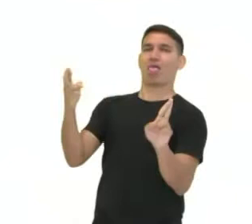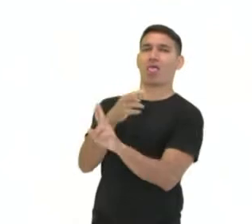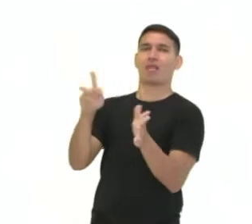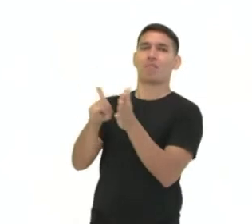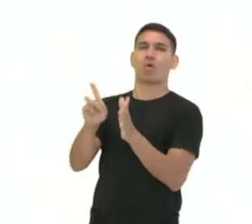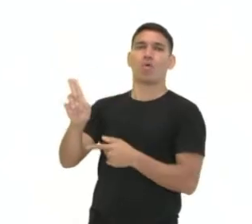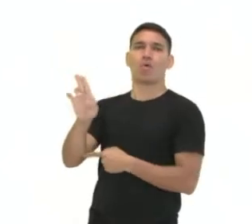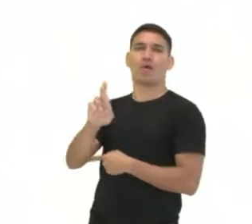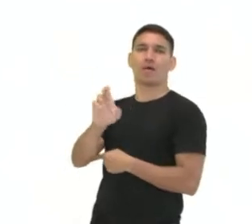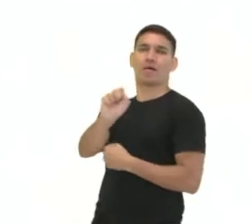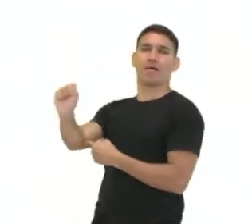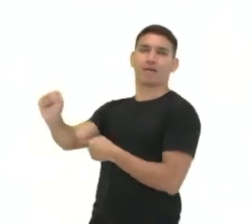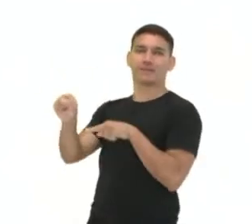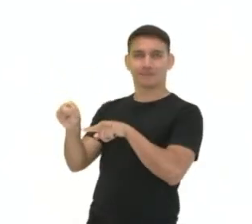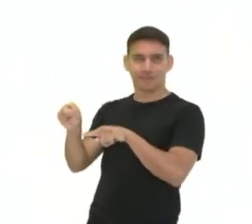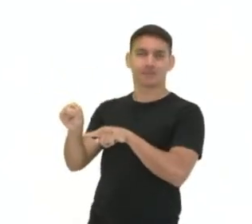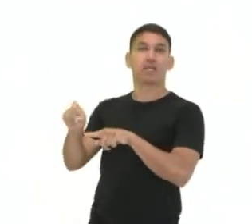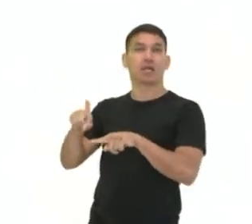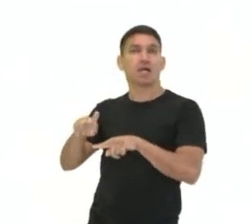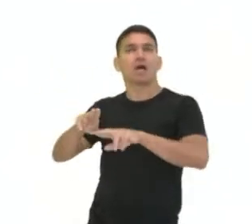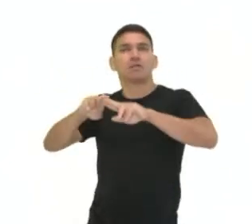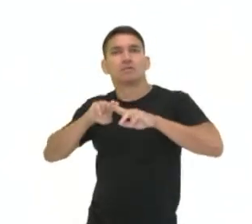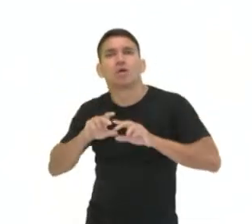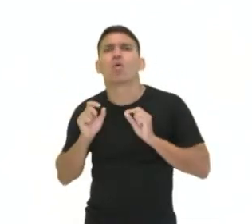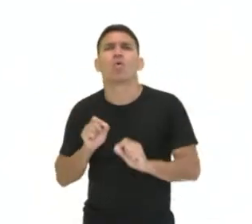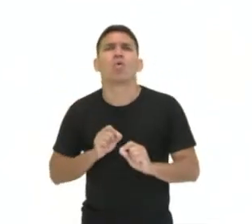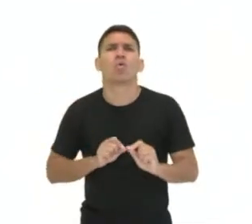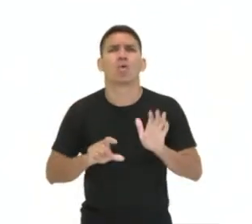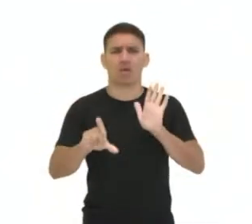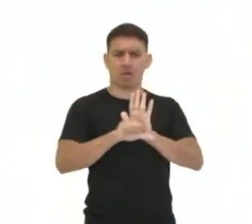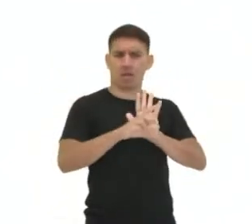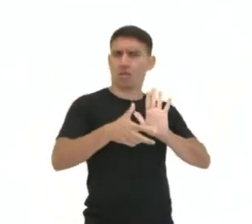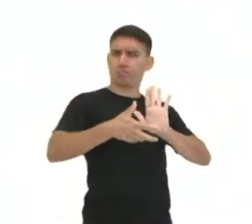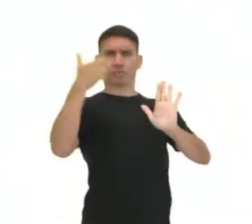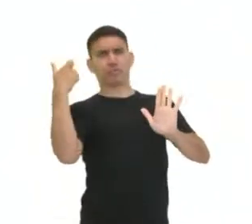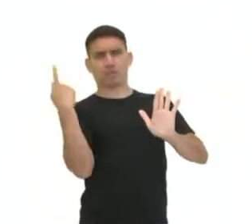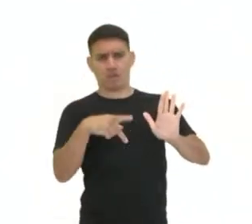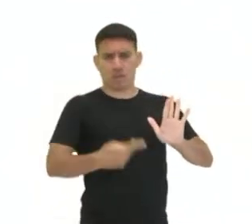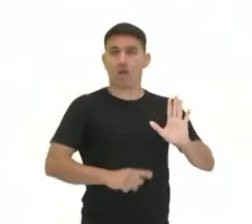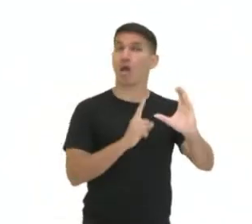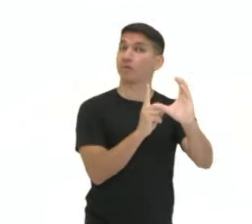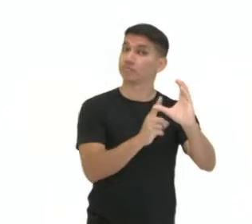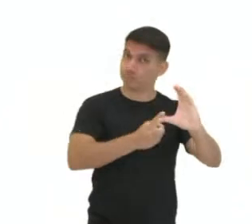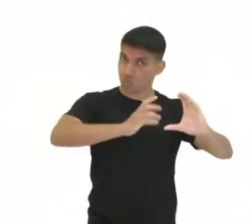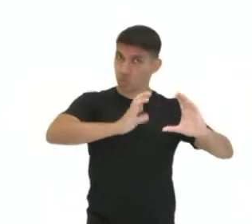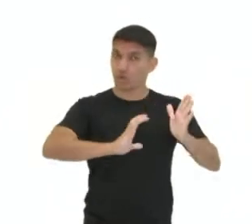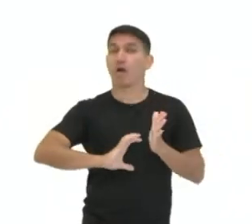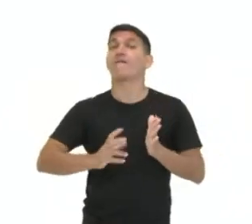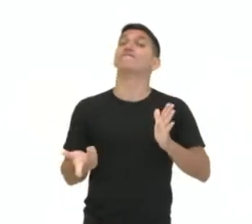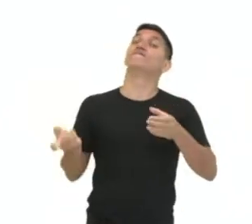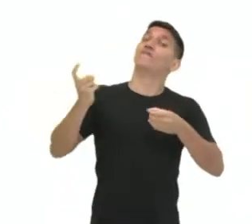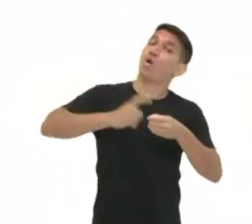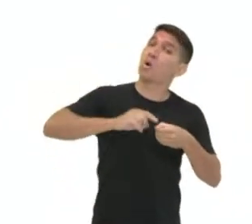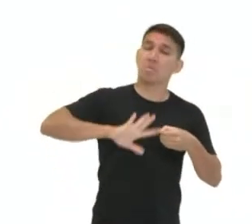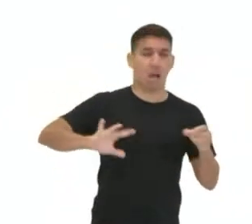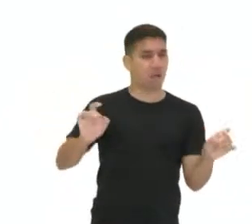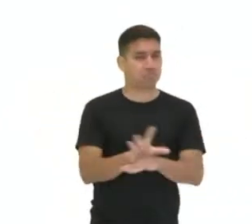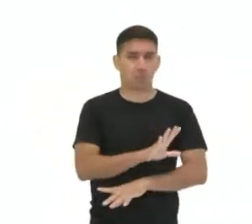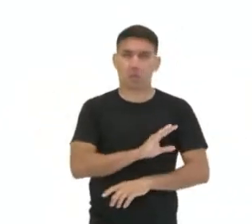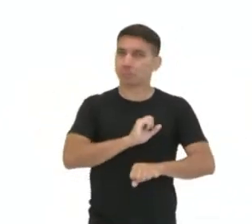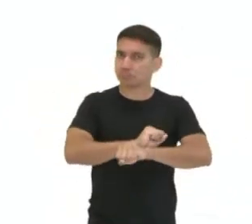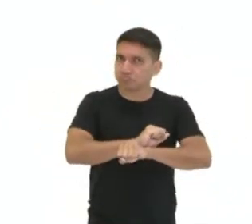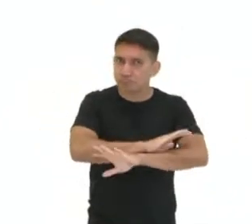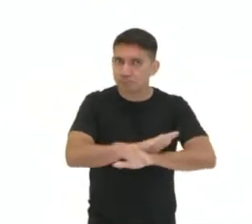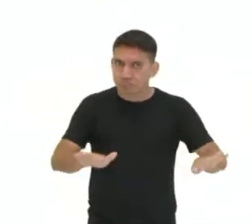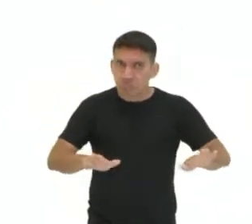União Soviética. E daí ele também torna ilegal no Brasil o Partido Comunista, que eu falei que ele voltou, mas não durou muito tempo, ele logo